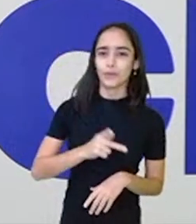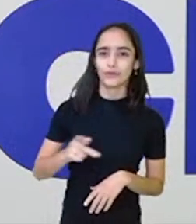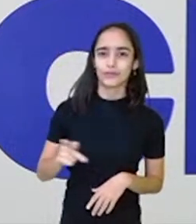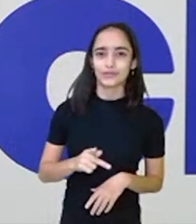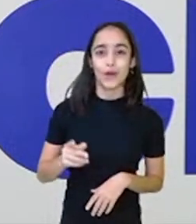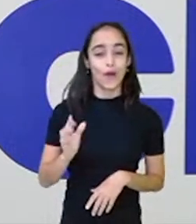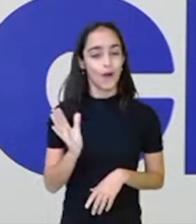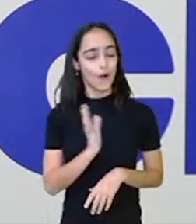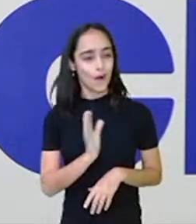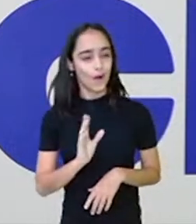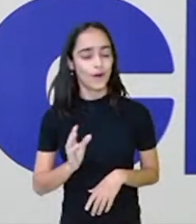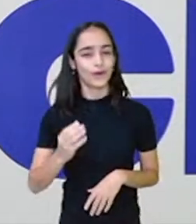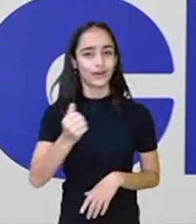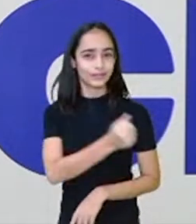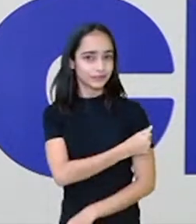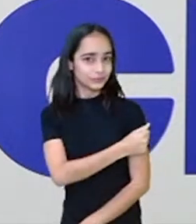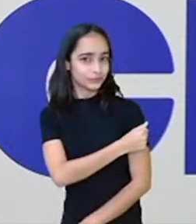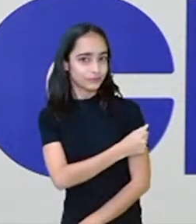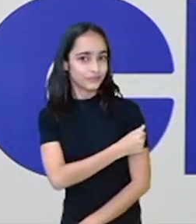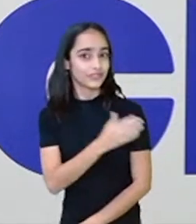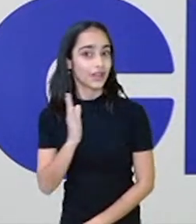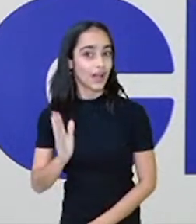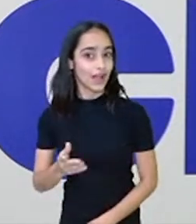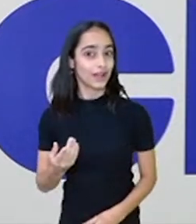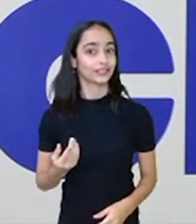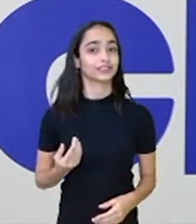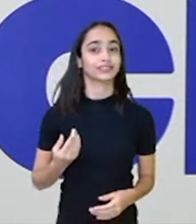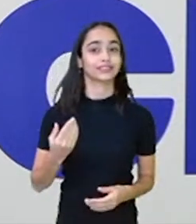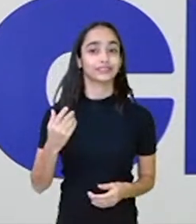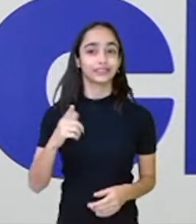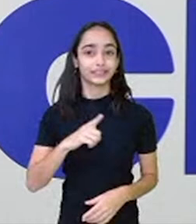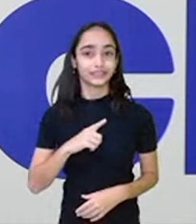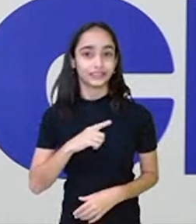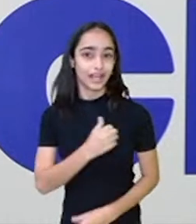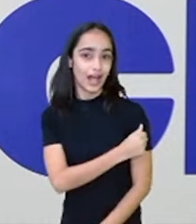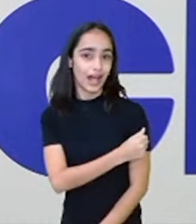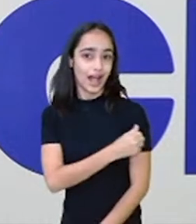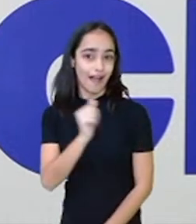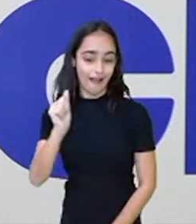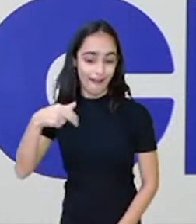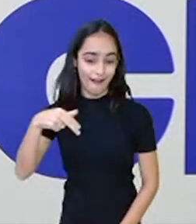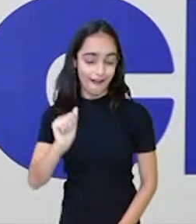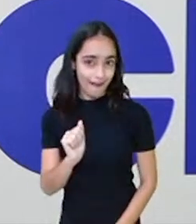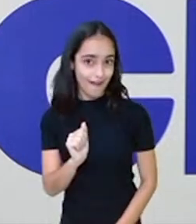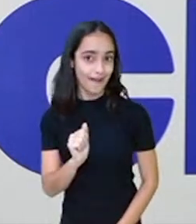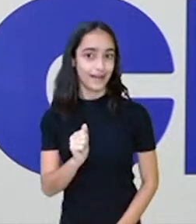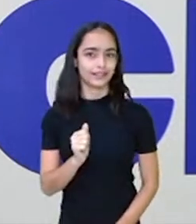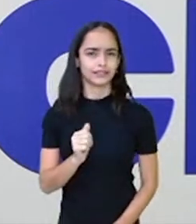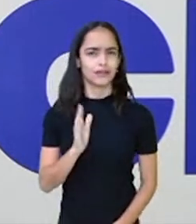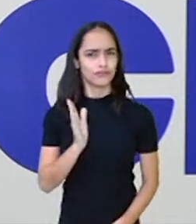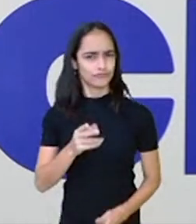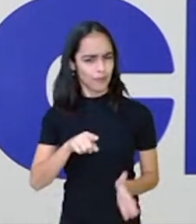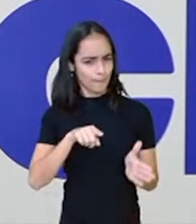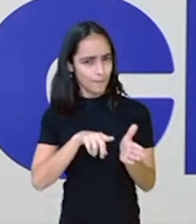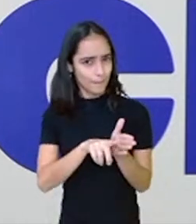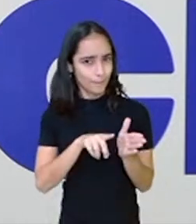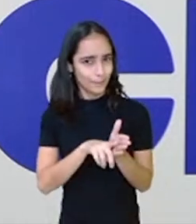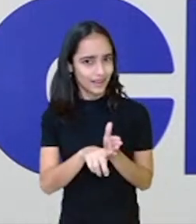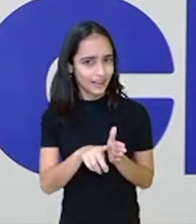Olá, estudantes. Já apareceu por aqui a Ana, viu, Eli? E perguntando,